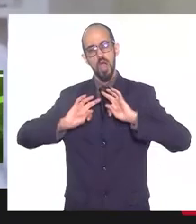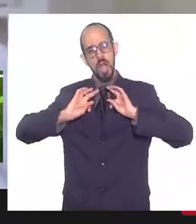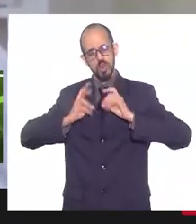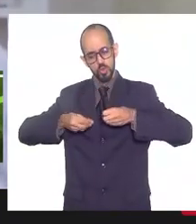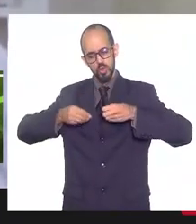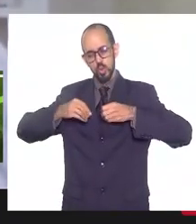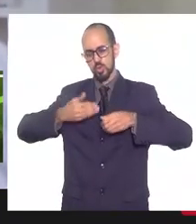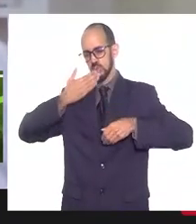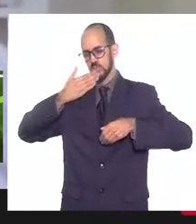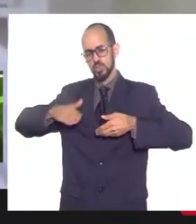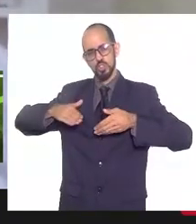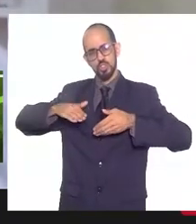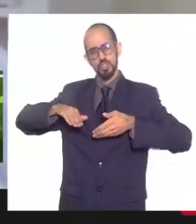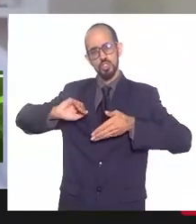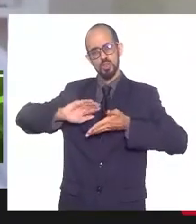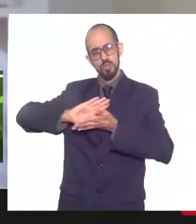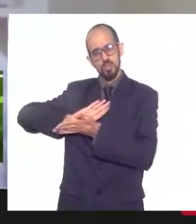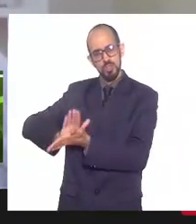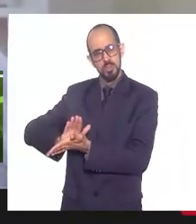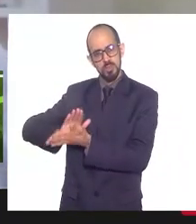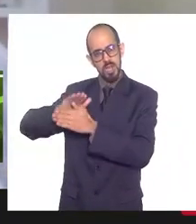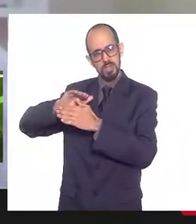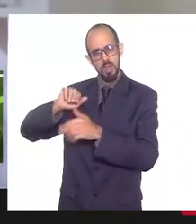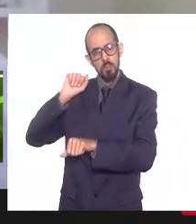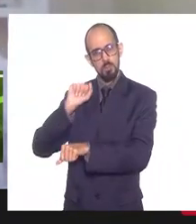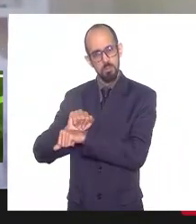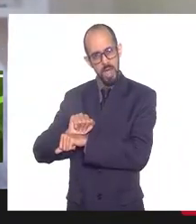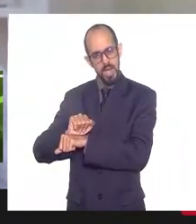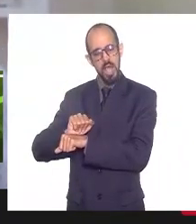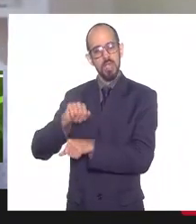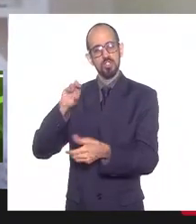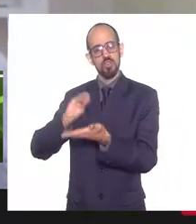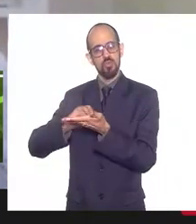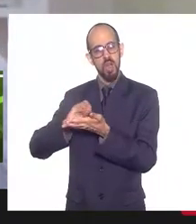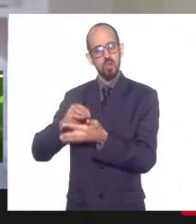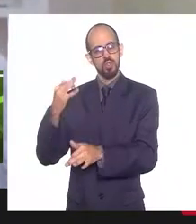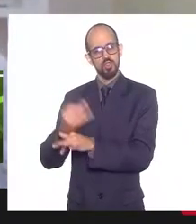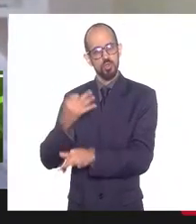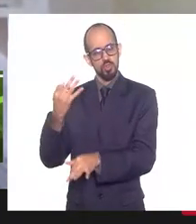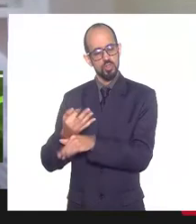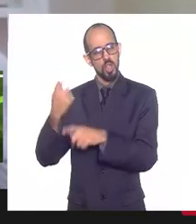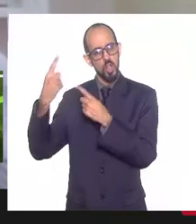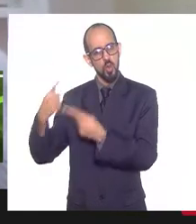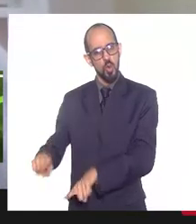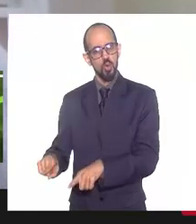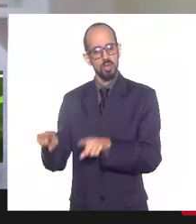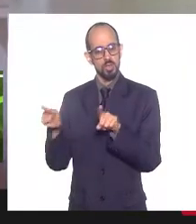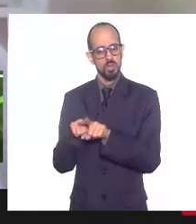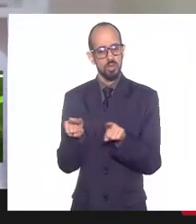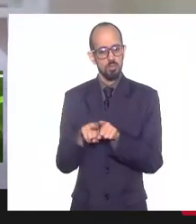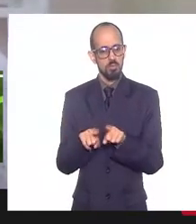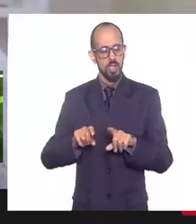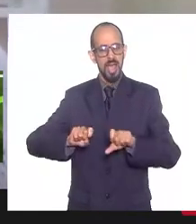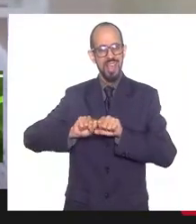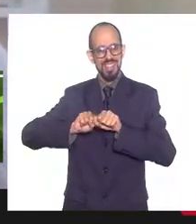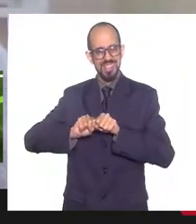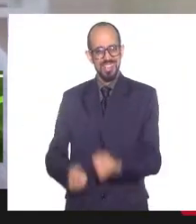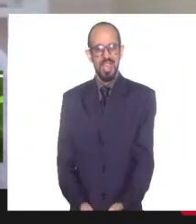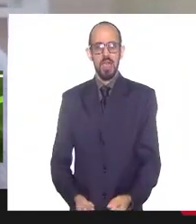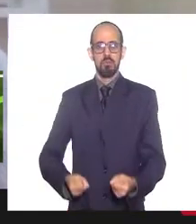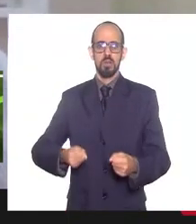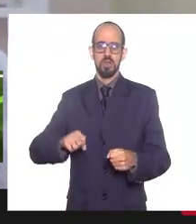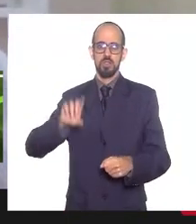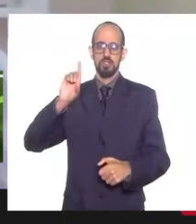qualquer forma de discriminação, de intolerância e contra a quebra